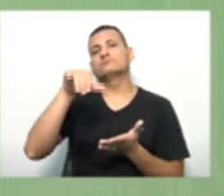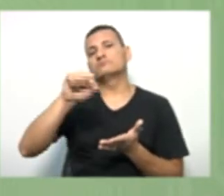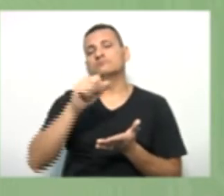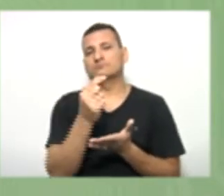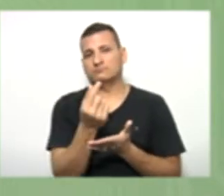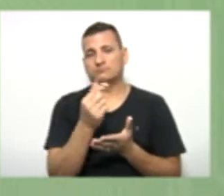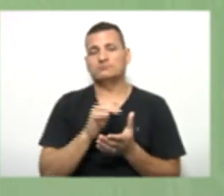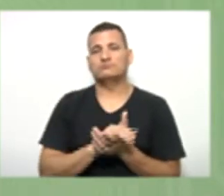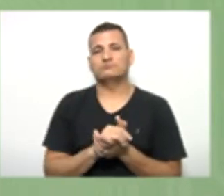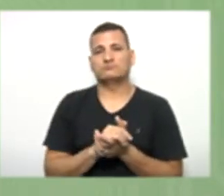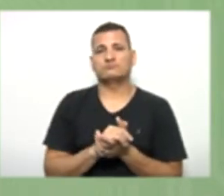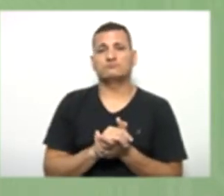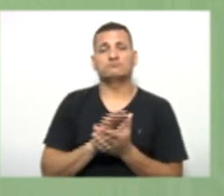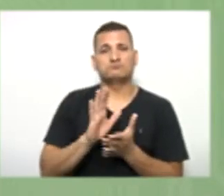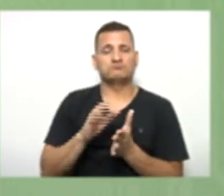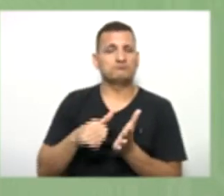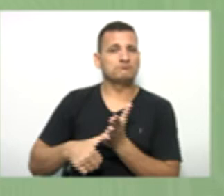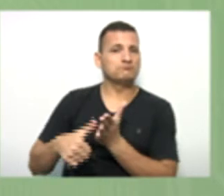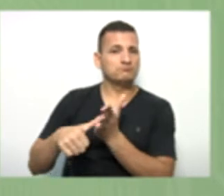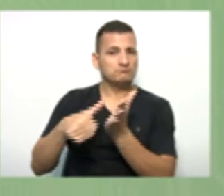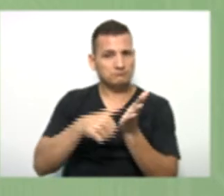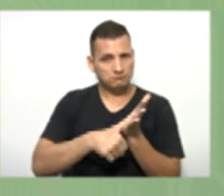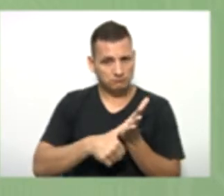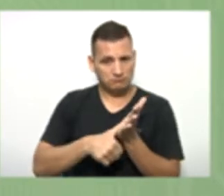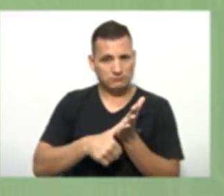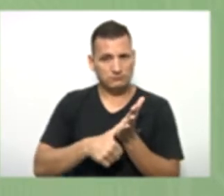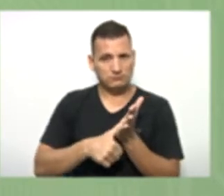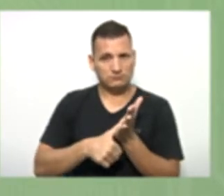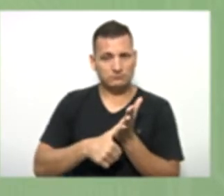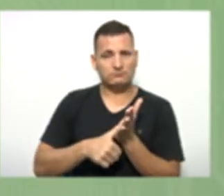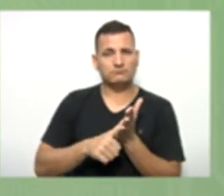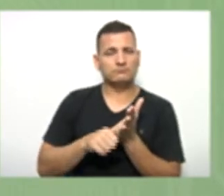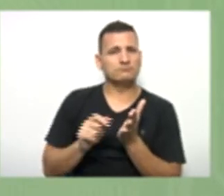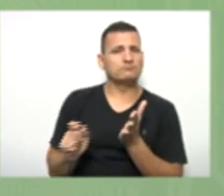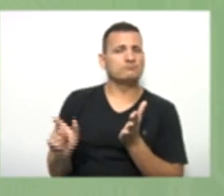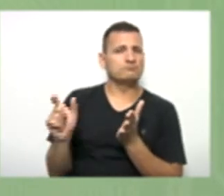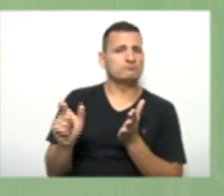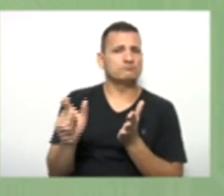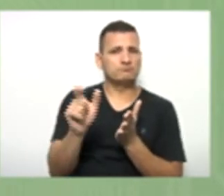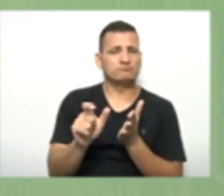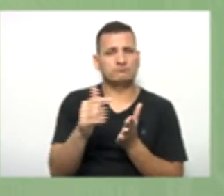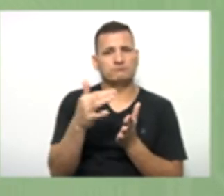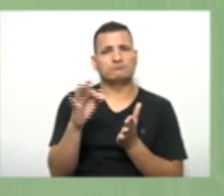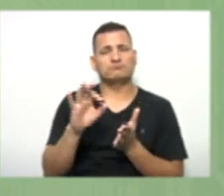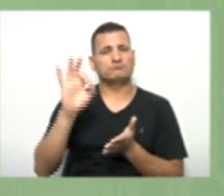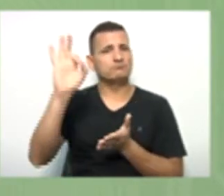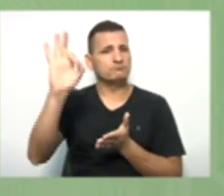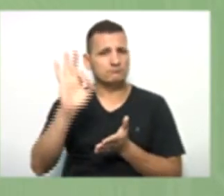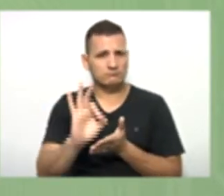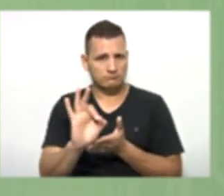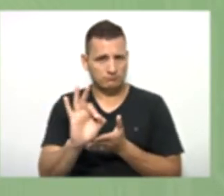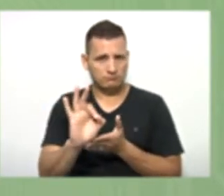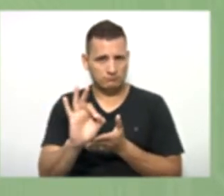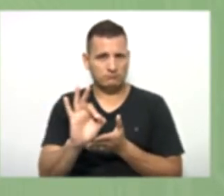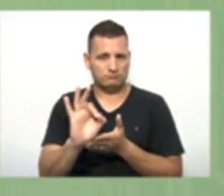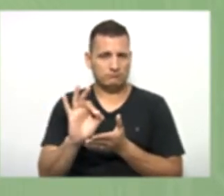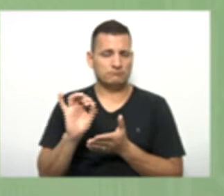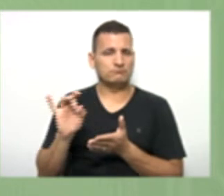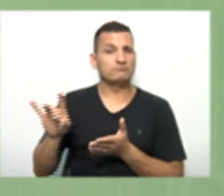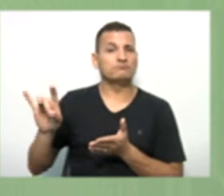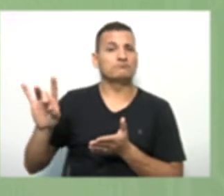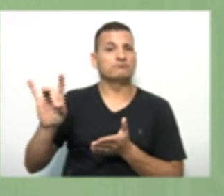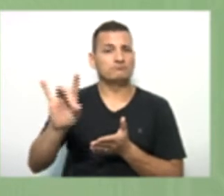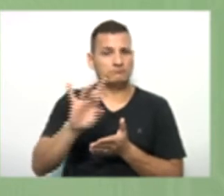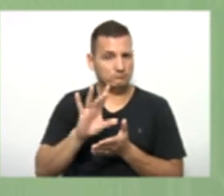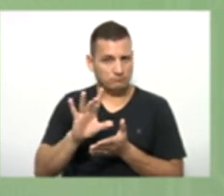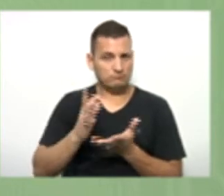de bens de 10 associados com 10% da produção total, sendo assim, cada